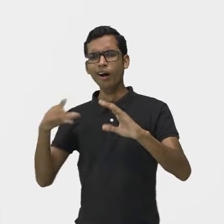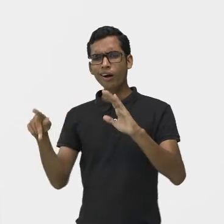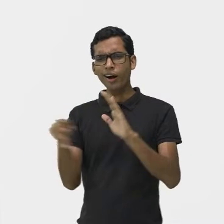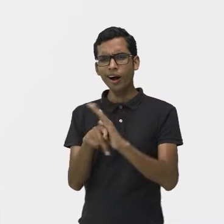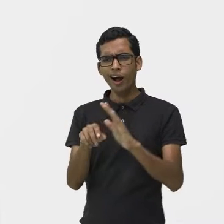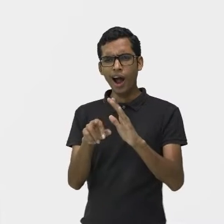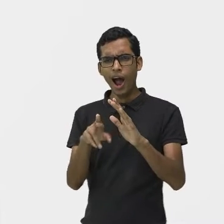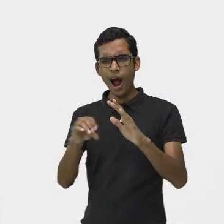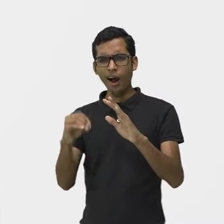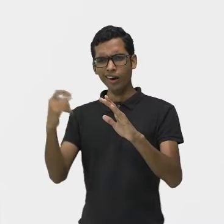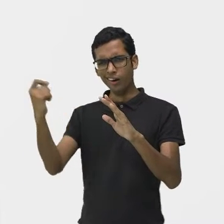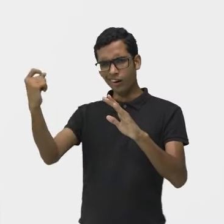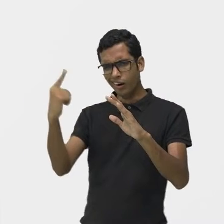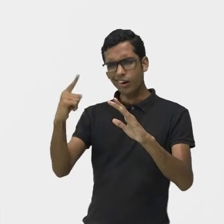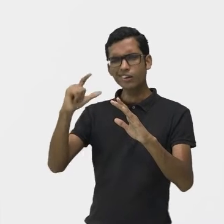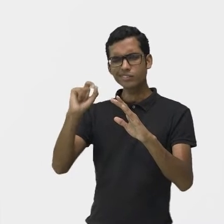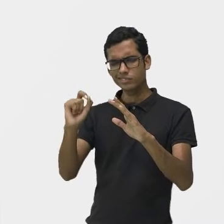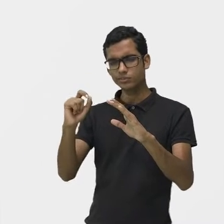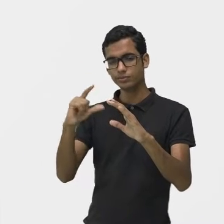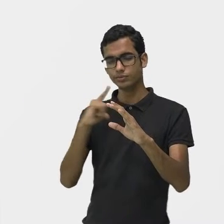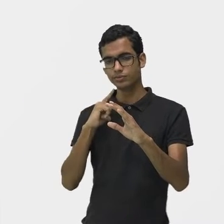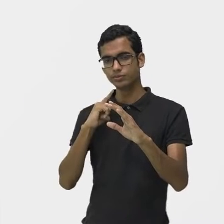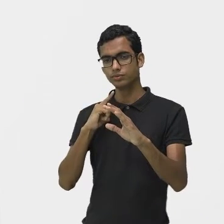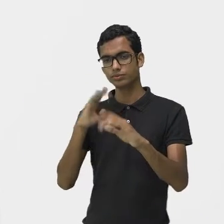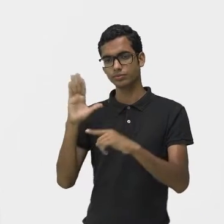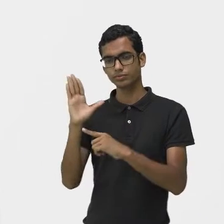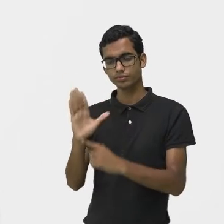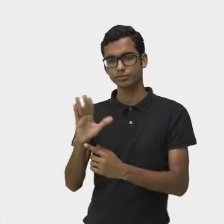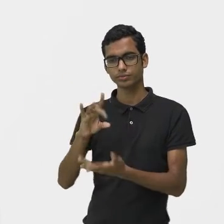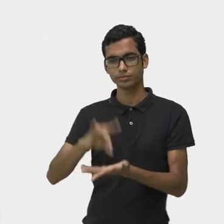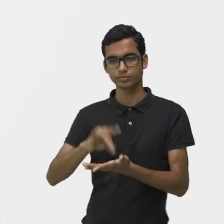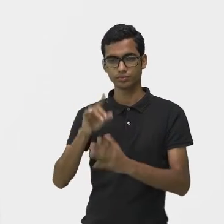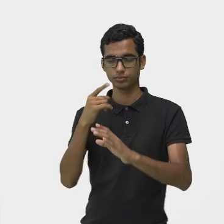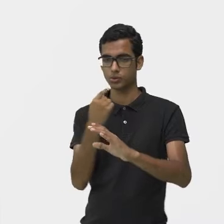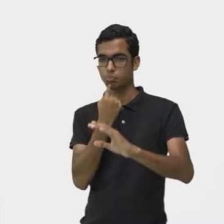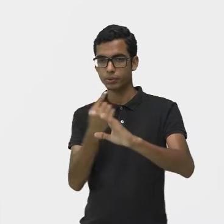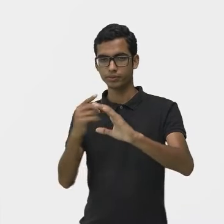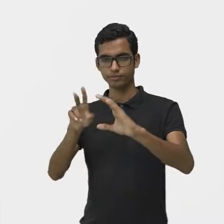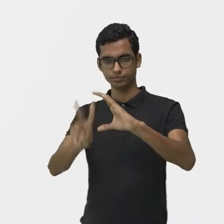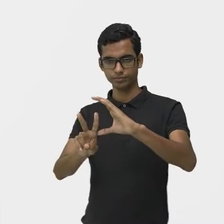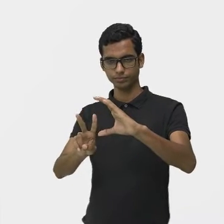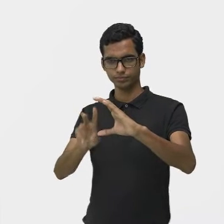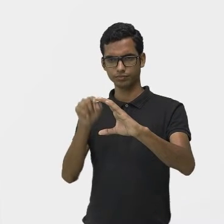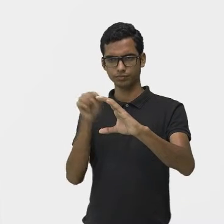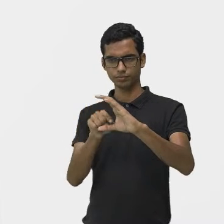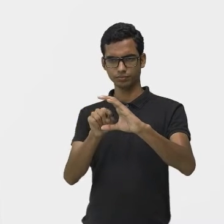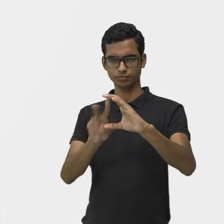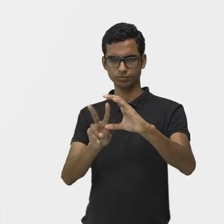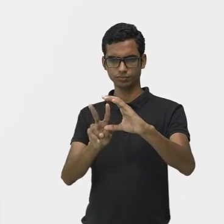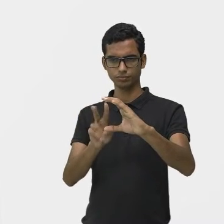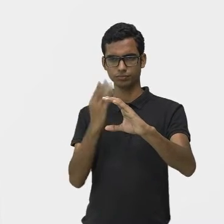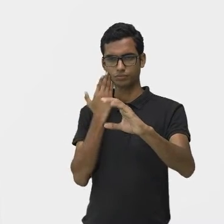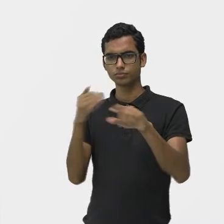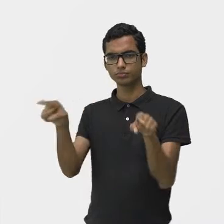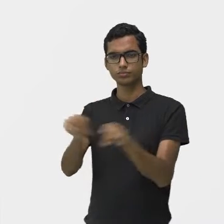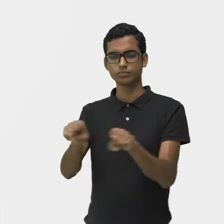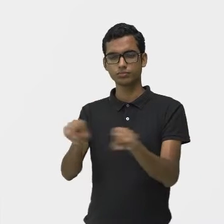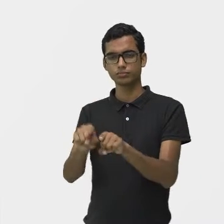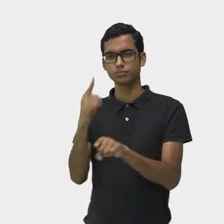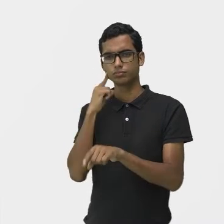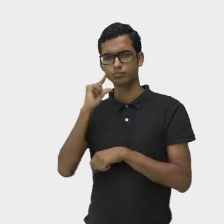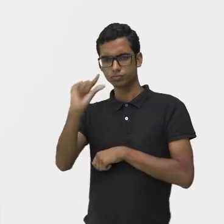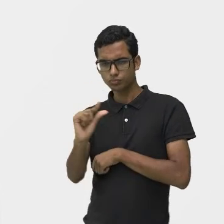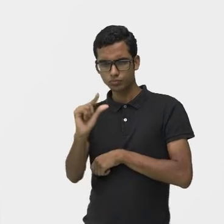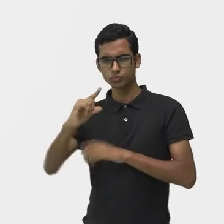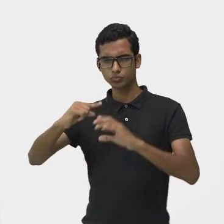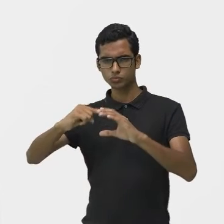raios de luz, claro, né, que vão incidir próximos ao seu vértice e com uma